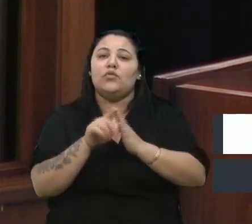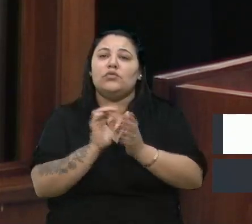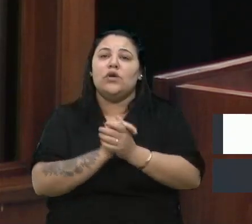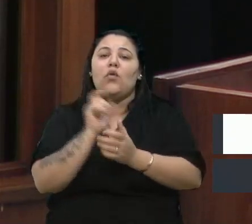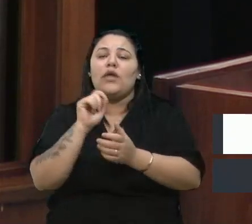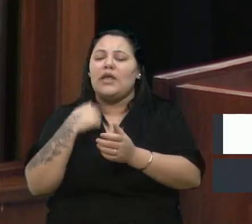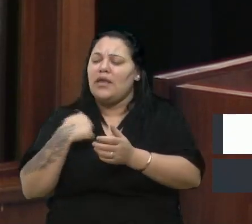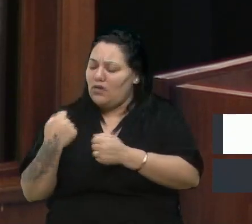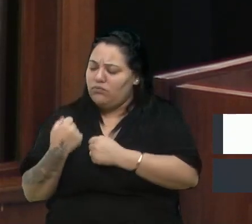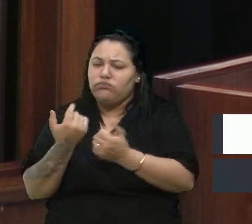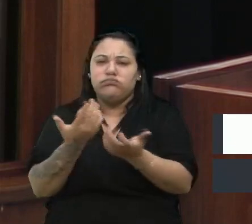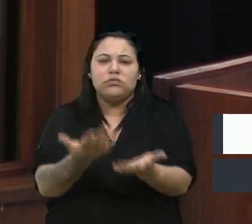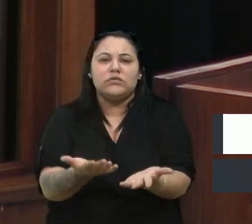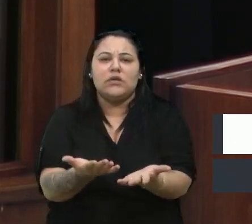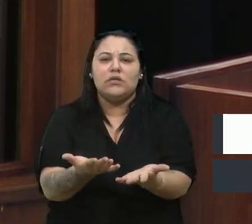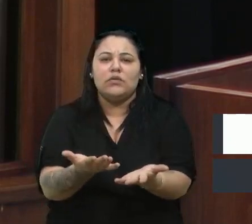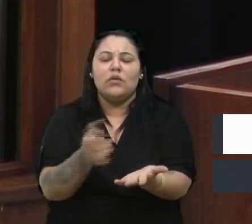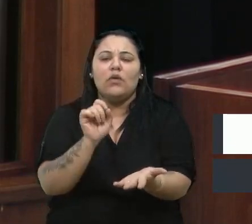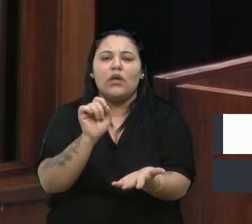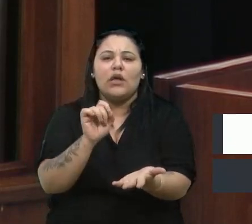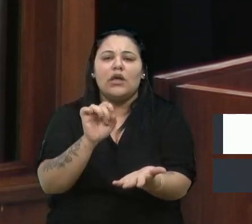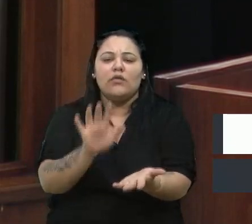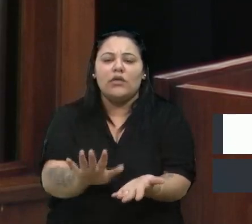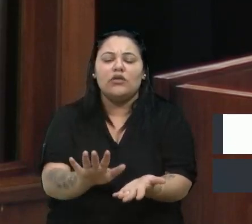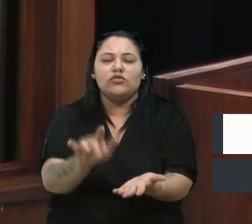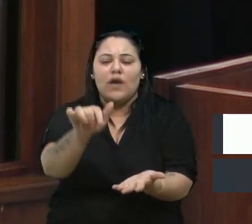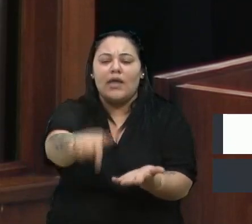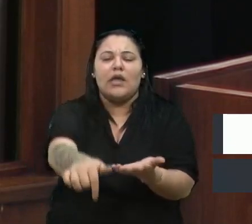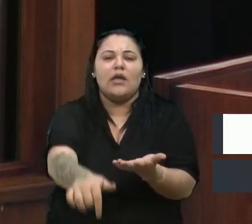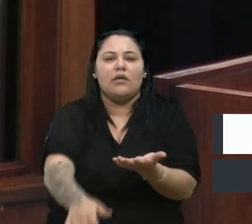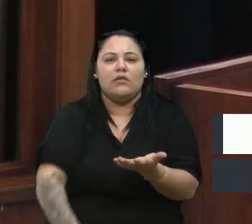entregando? O que eu deixo nessa mesa?